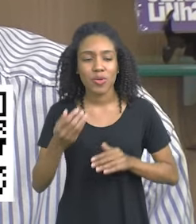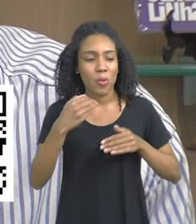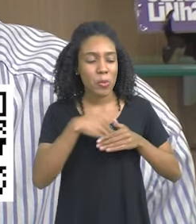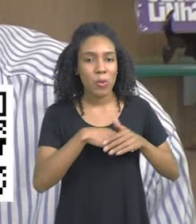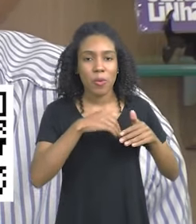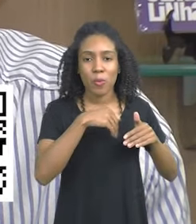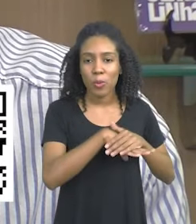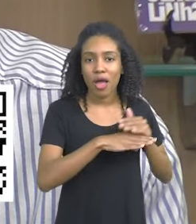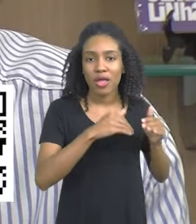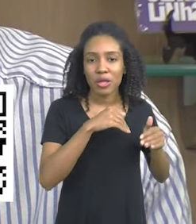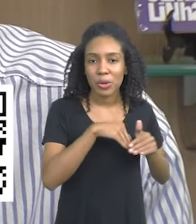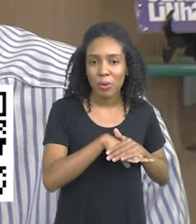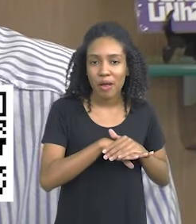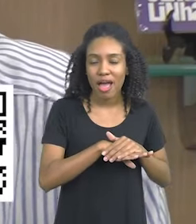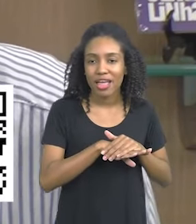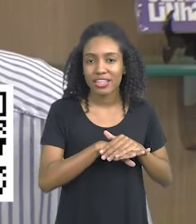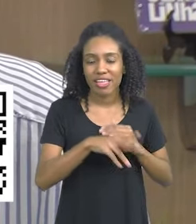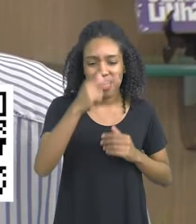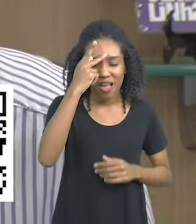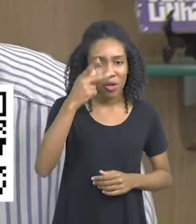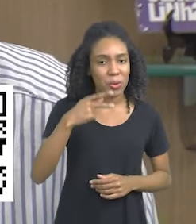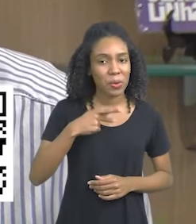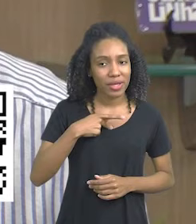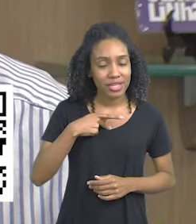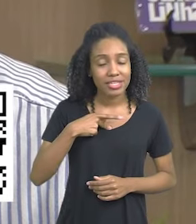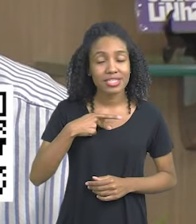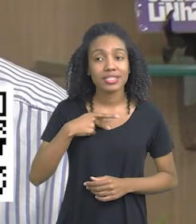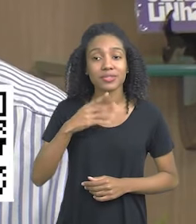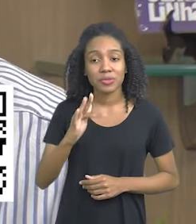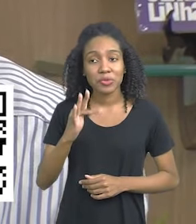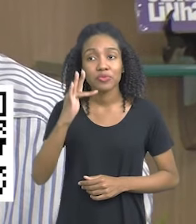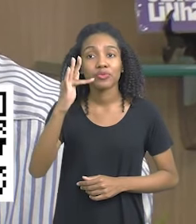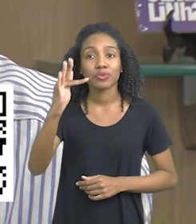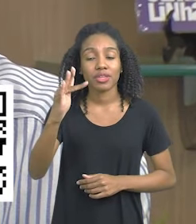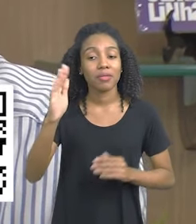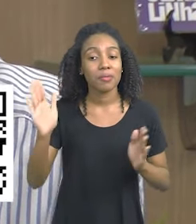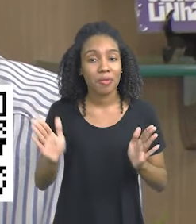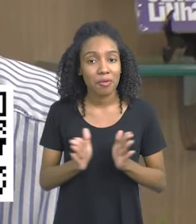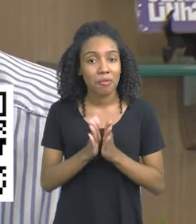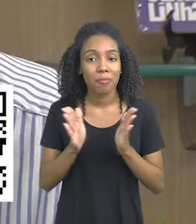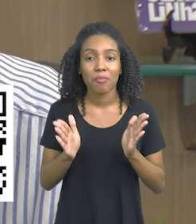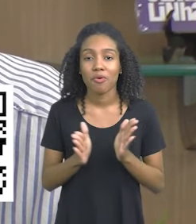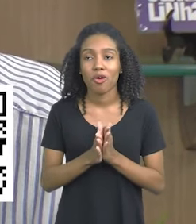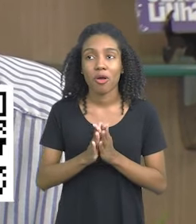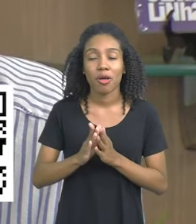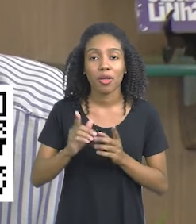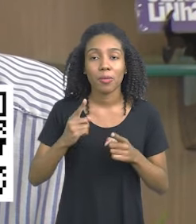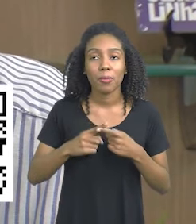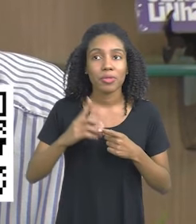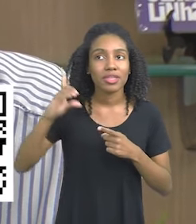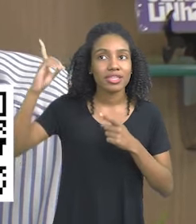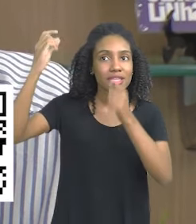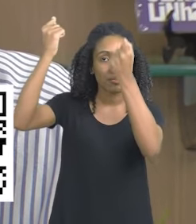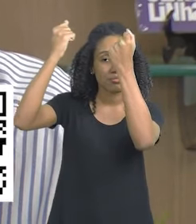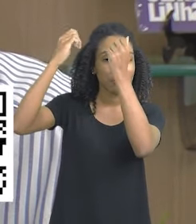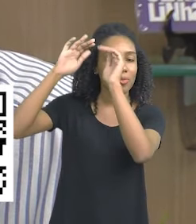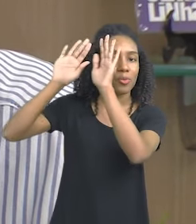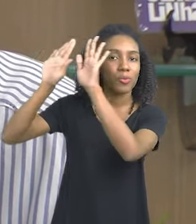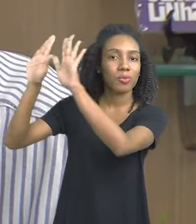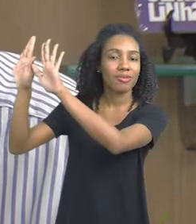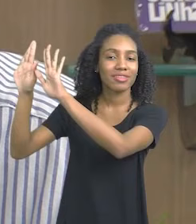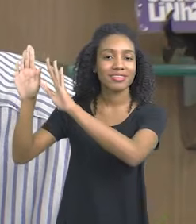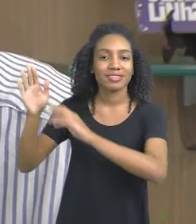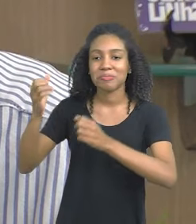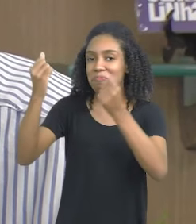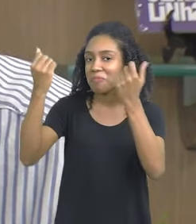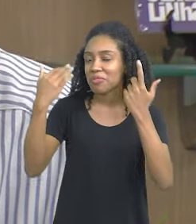plena e total destruição ou autodestruição. Então o que é excedente é para você poder investir na obra